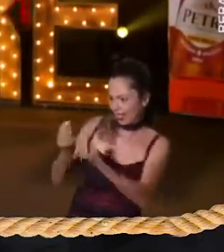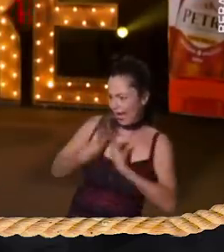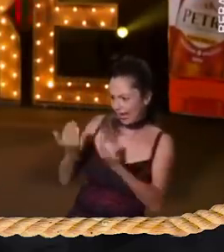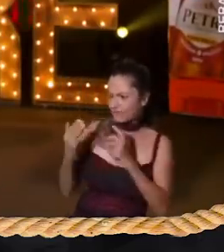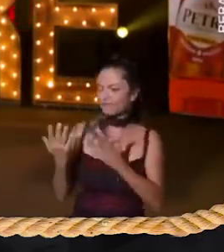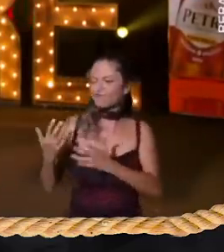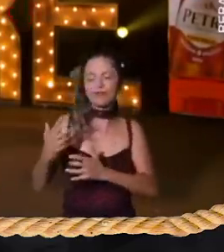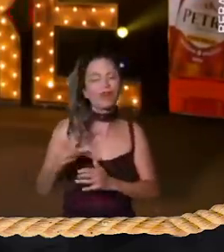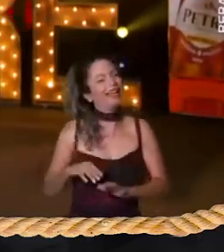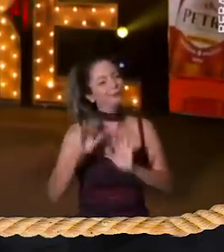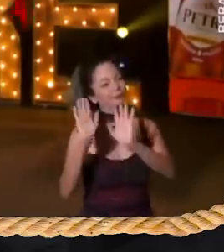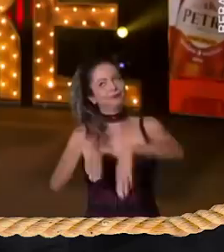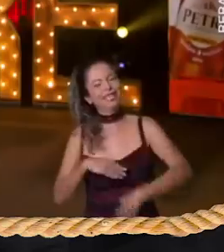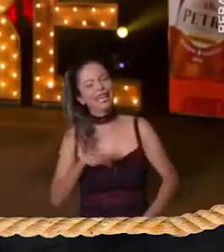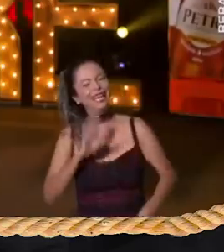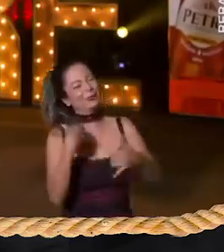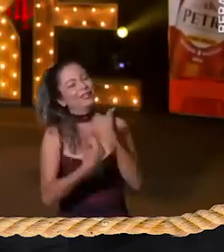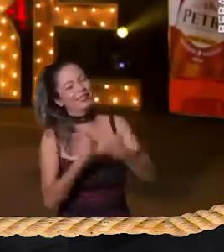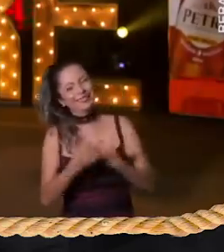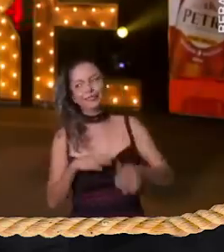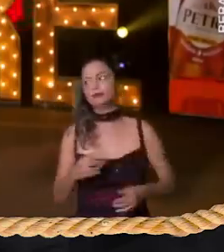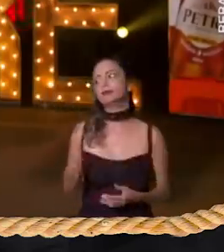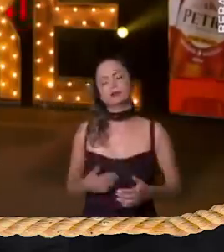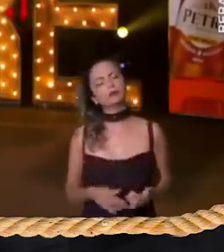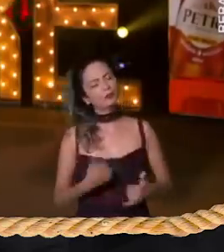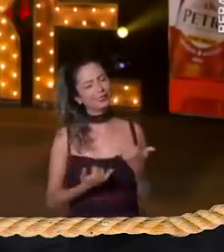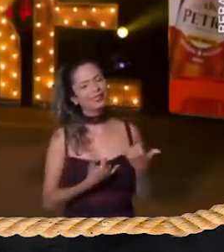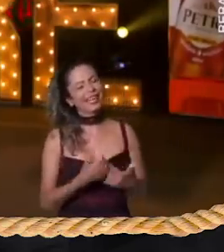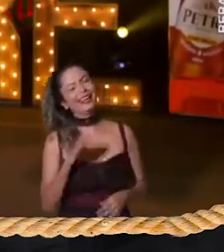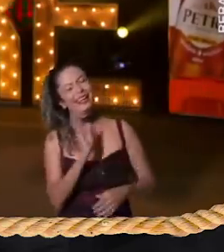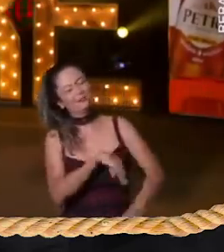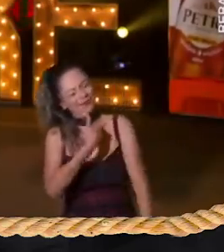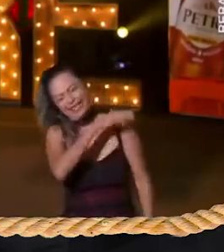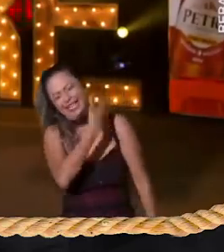pegar. Cala a boca. Não, eu tô brincando, tô brincando. Tô brincando.